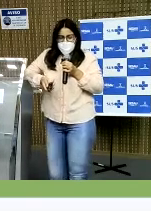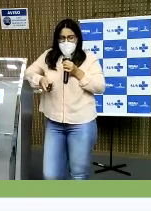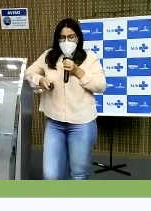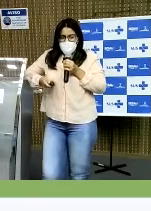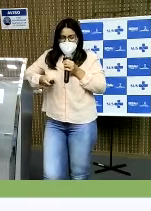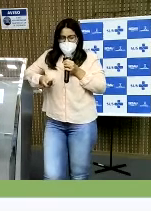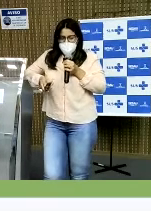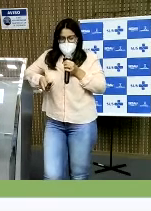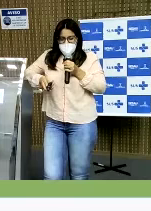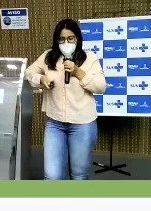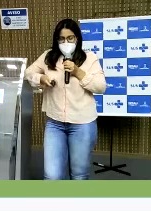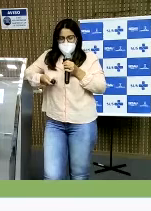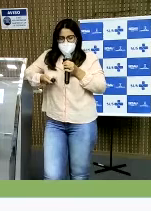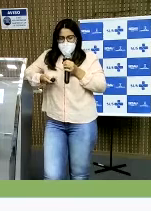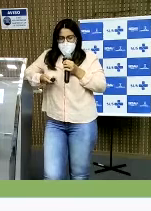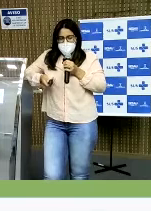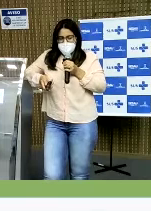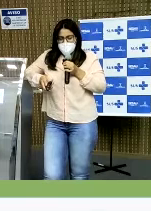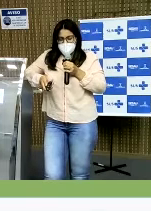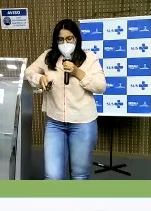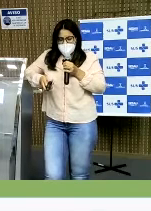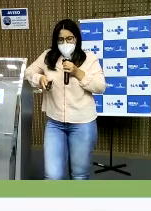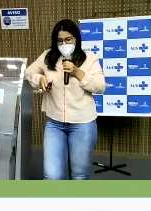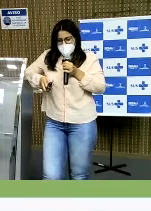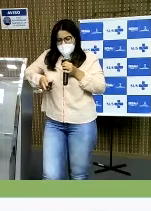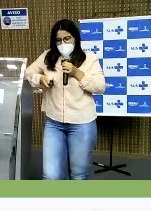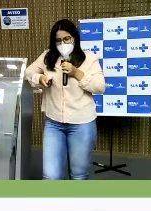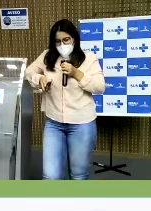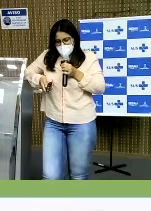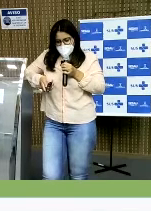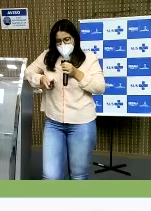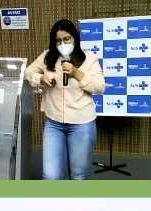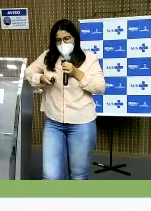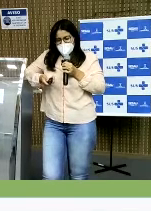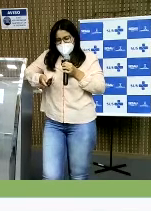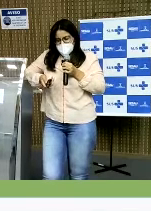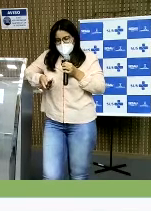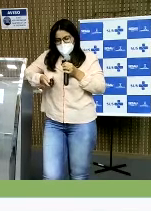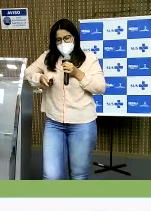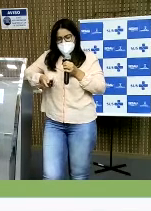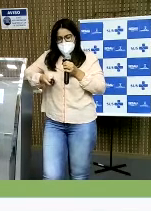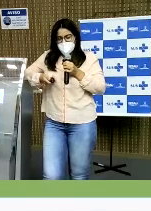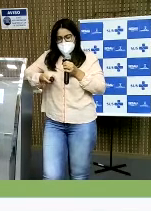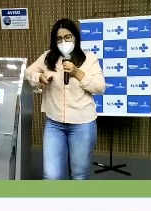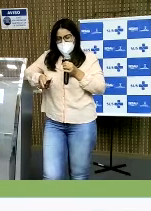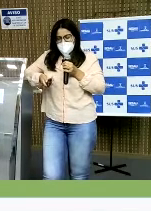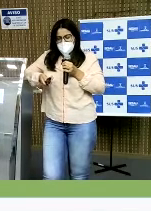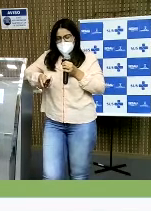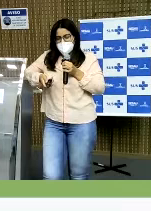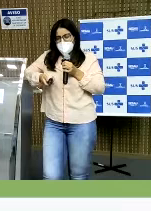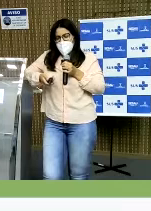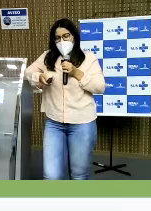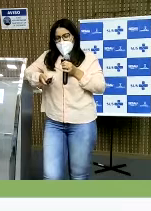unidade, realização de testes rápidos, realização de notificação dos testes, telemonitoramento, outras ações,